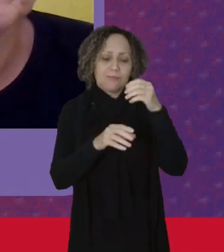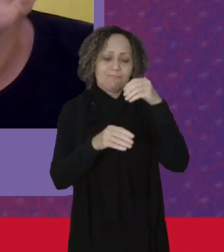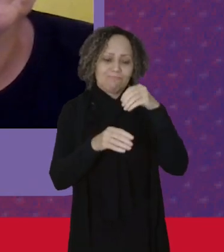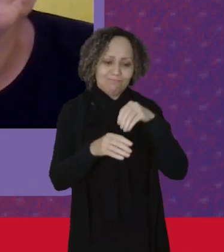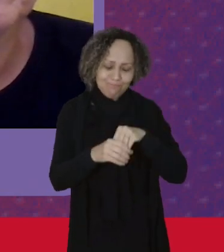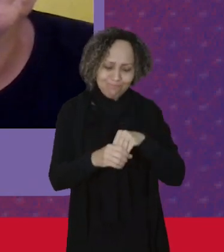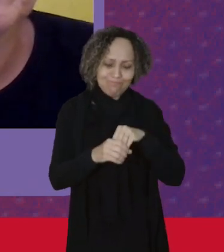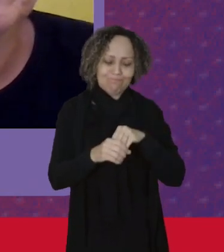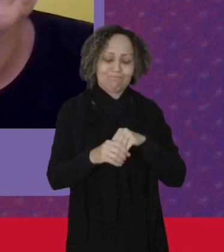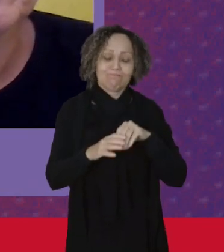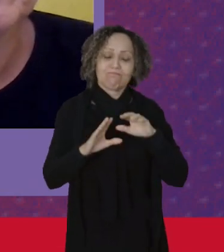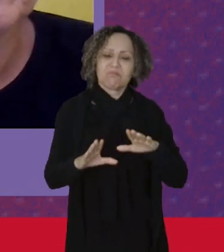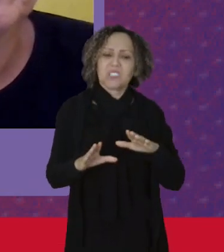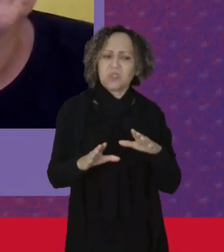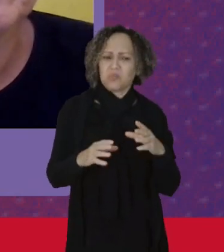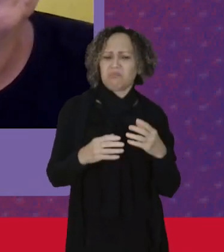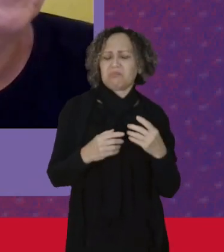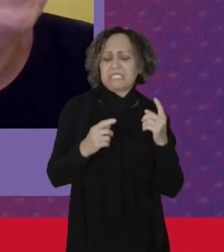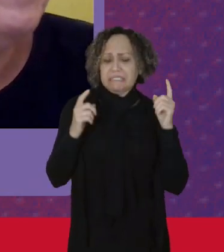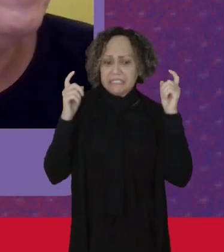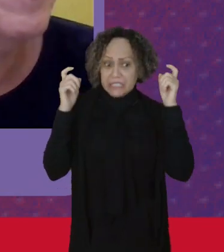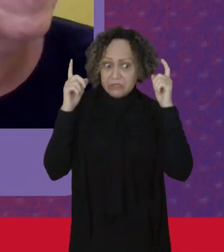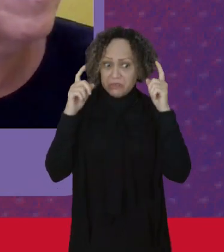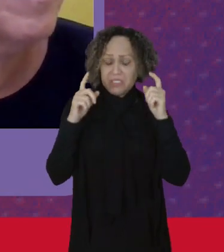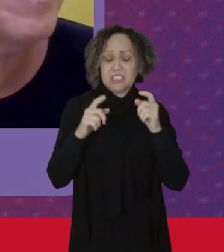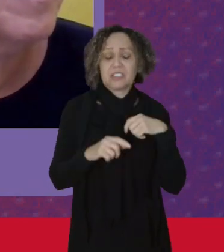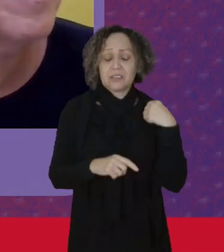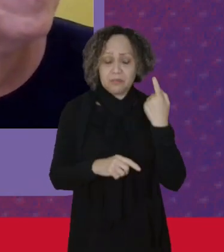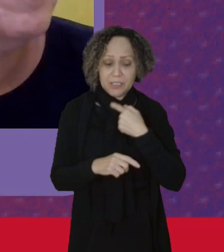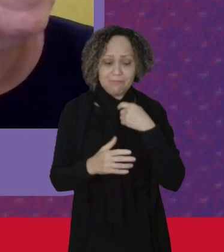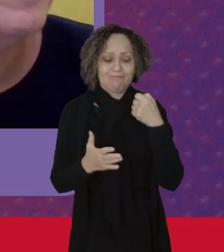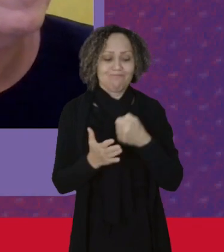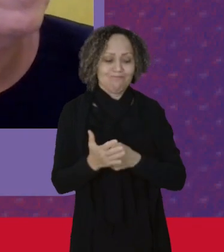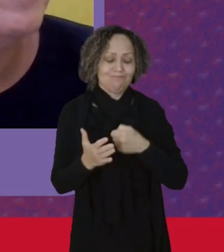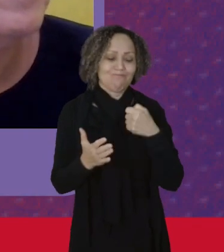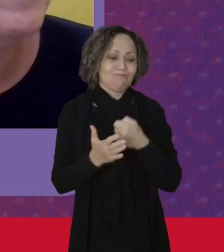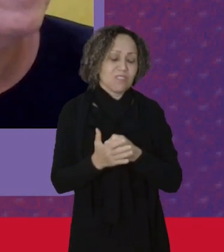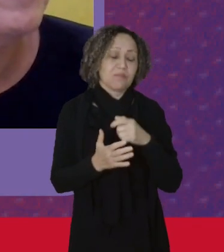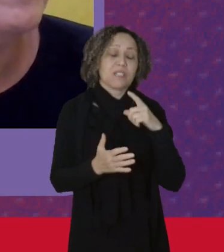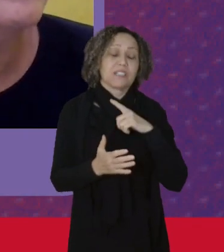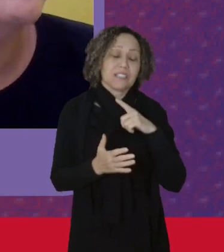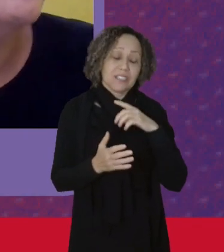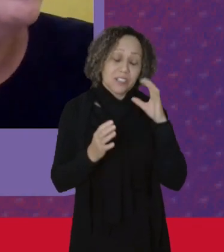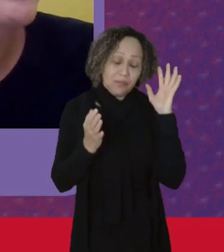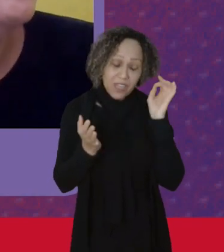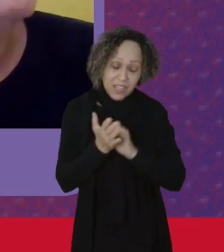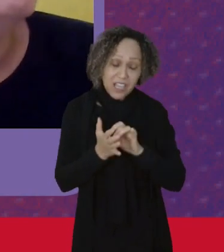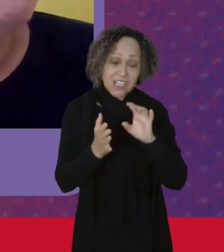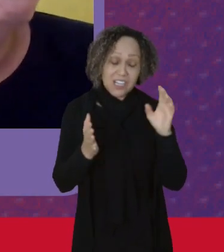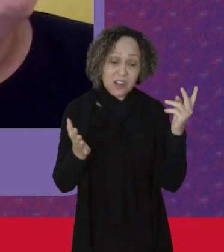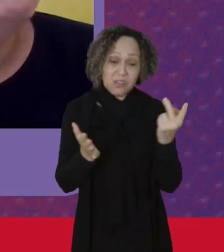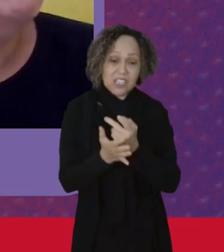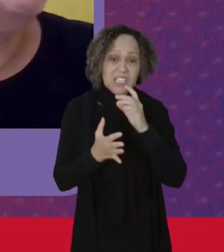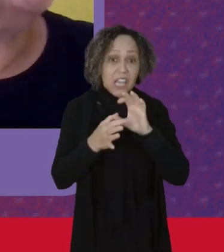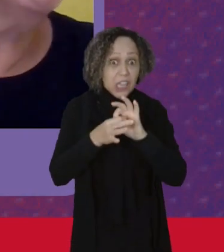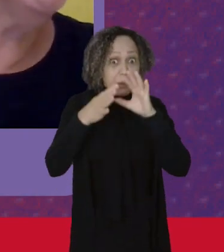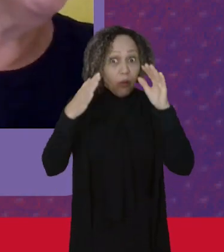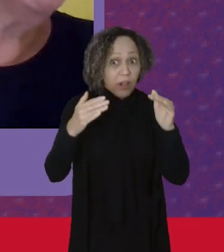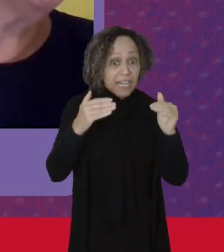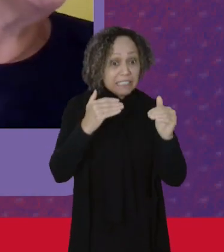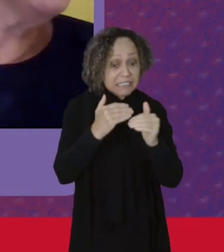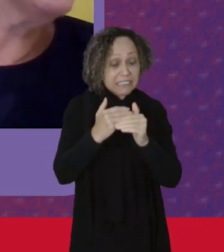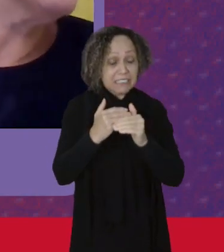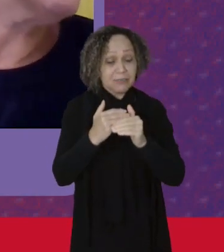Então, como isso é muito difícil ainda, né, a gente precisa caminhar bastante para que haja uma democracia de fato, em todos os espaços.